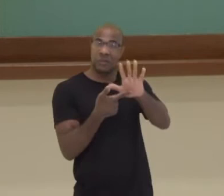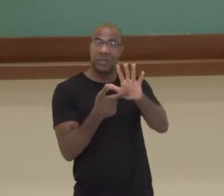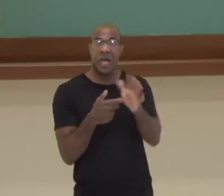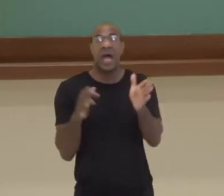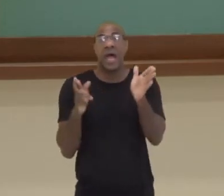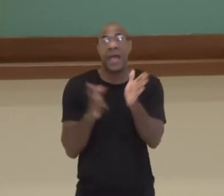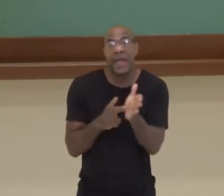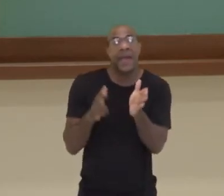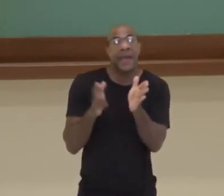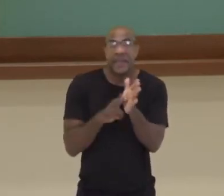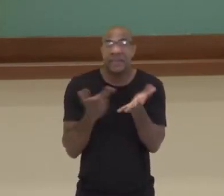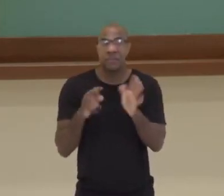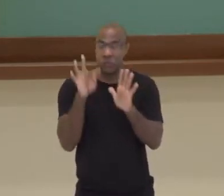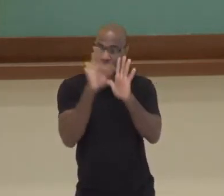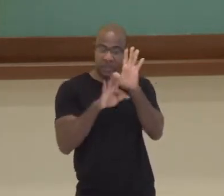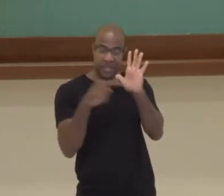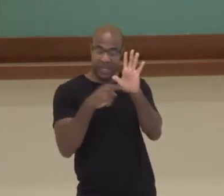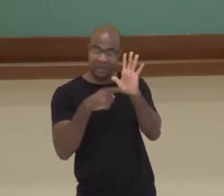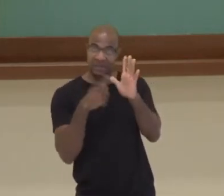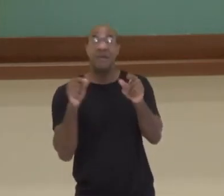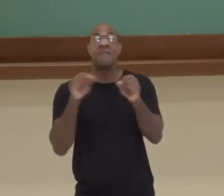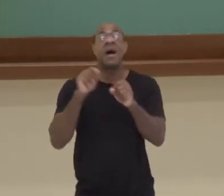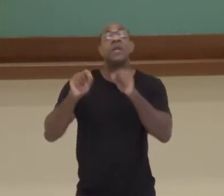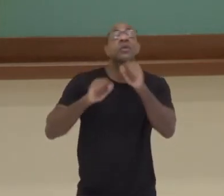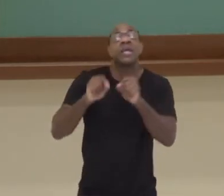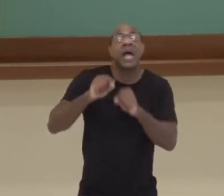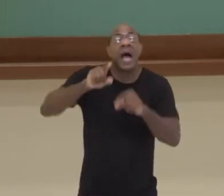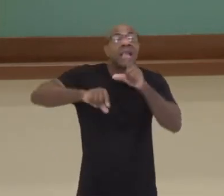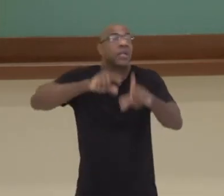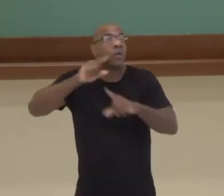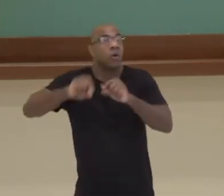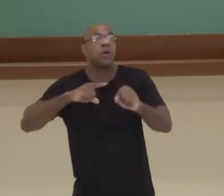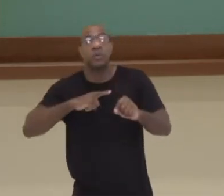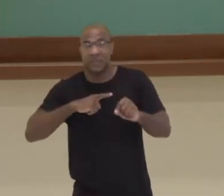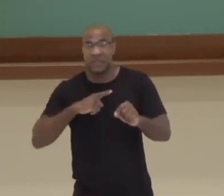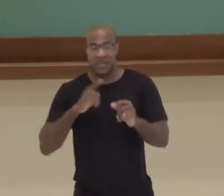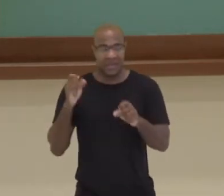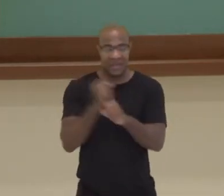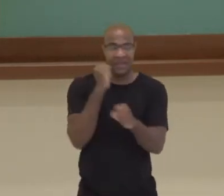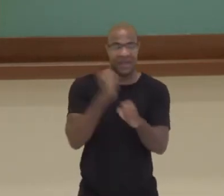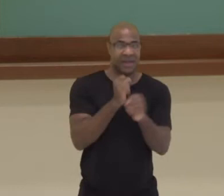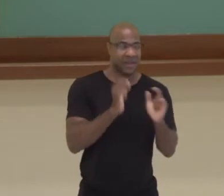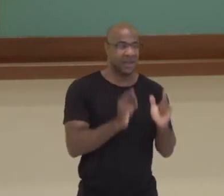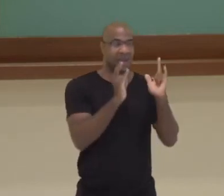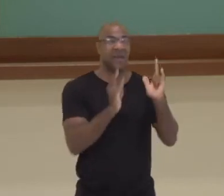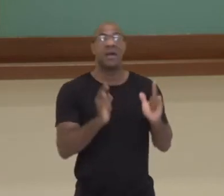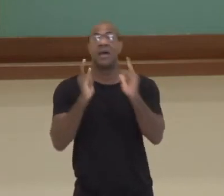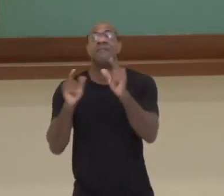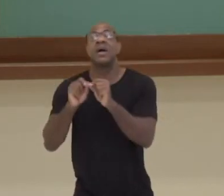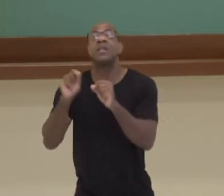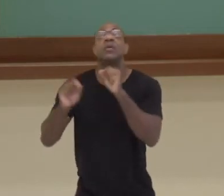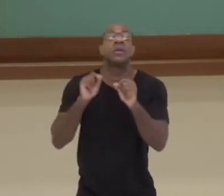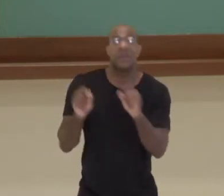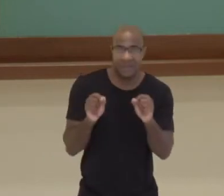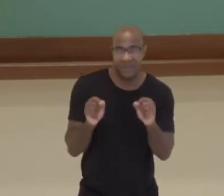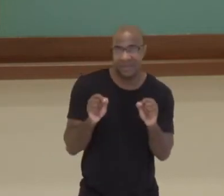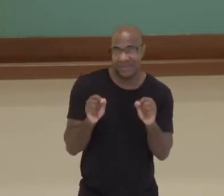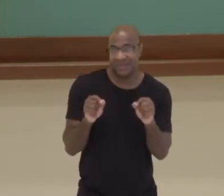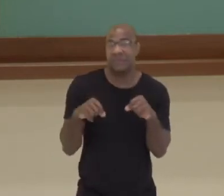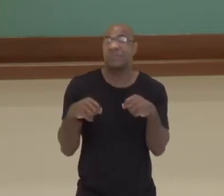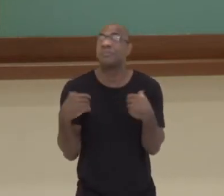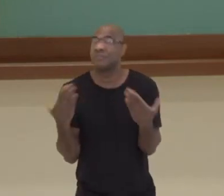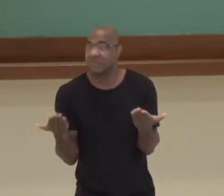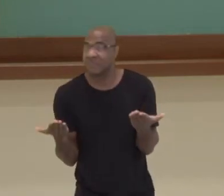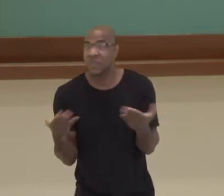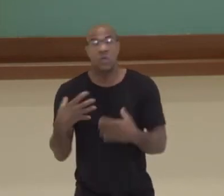ritmo à prosa textual, faz com que a escolha de certas construções faça o quê? O quê? Acertou quem disse,